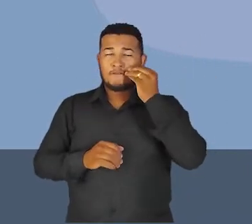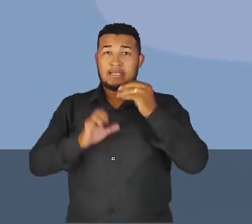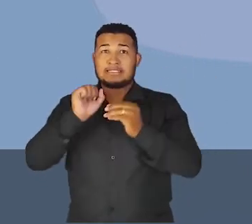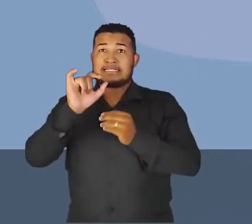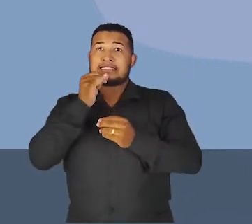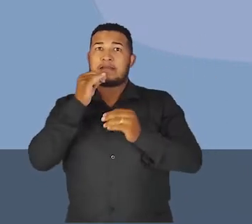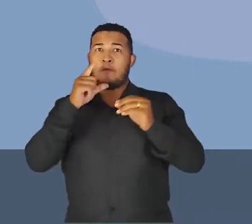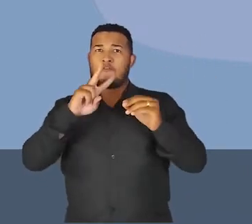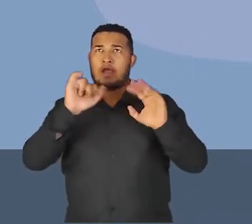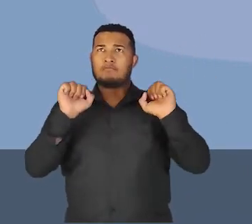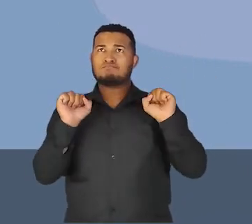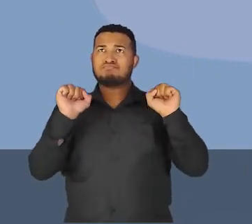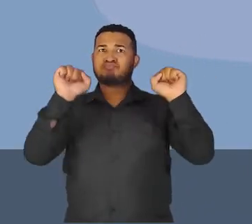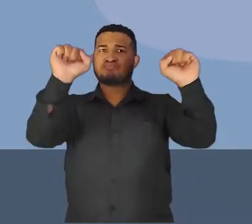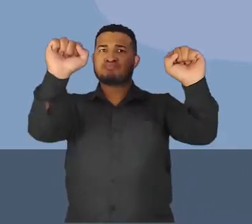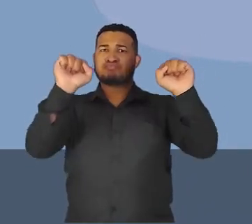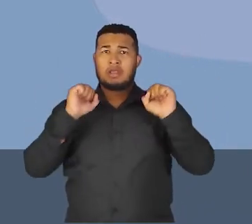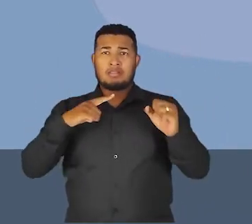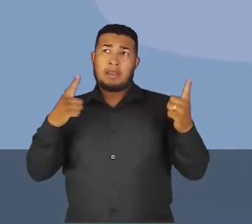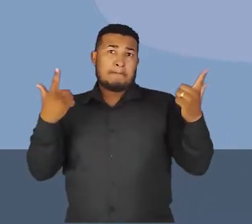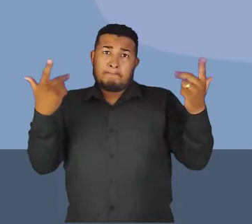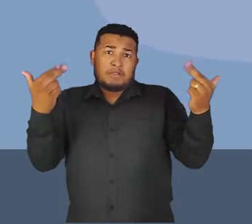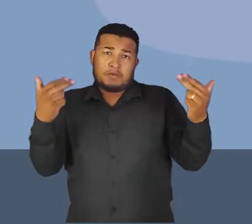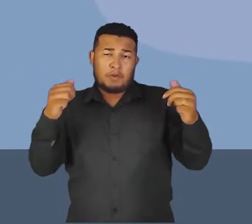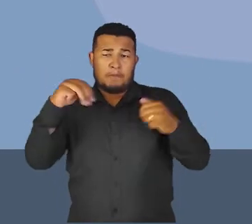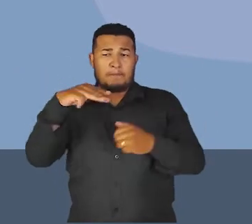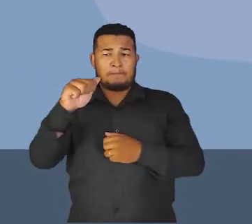serem levantados têm a mesma massa.